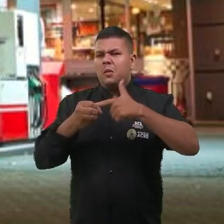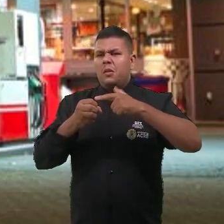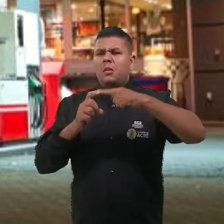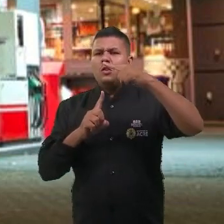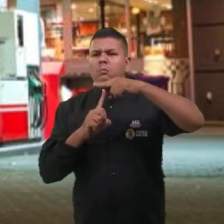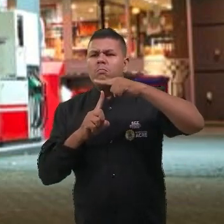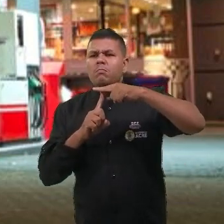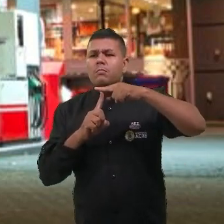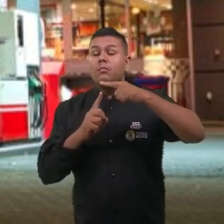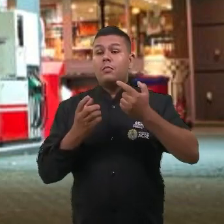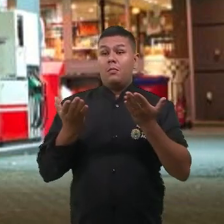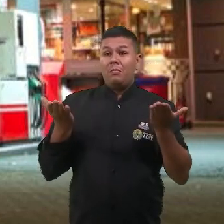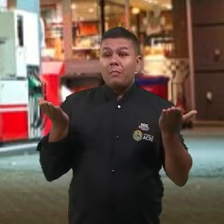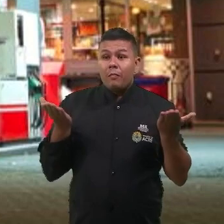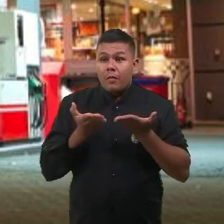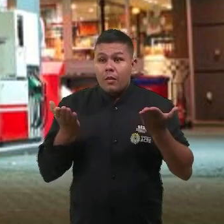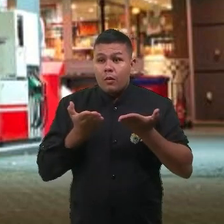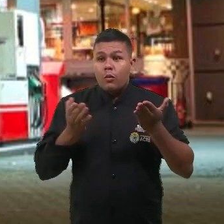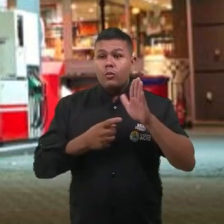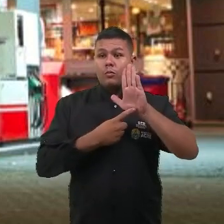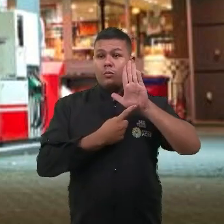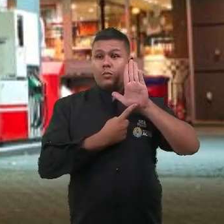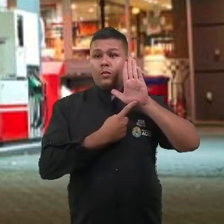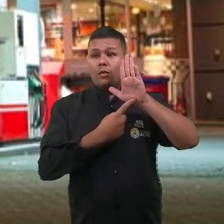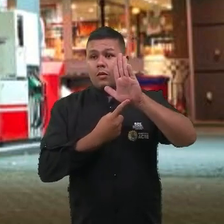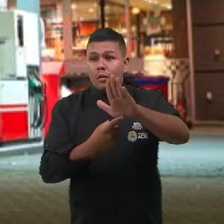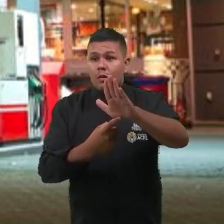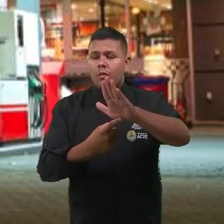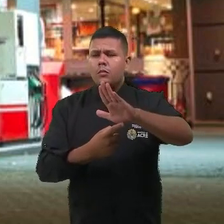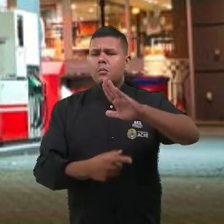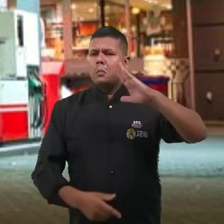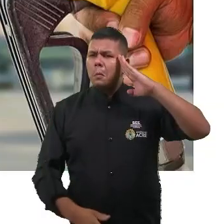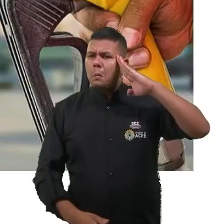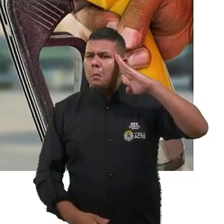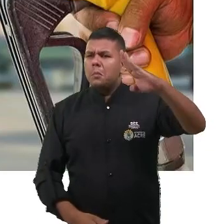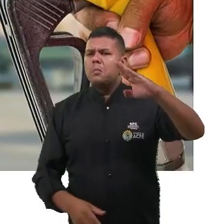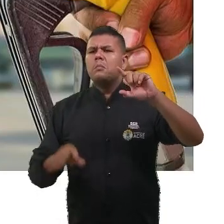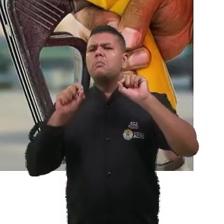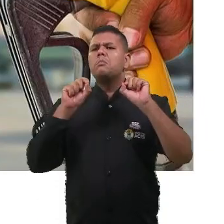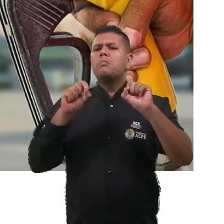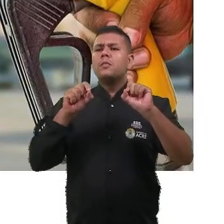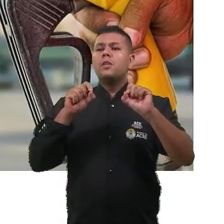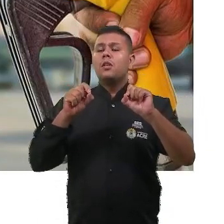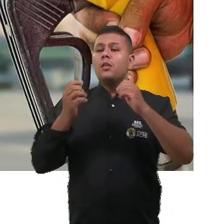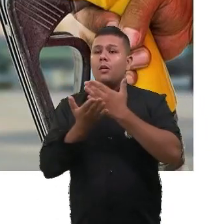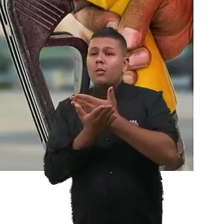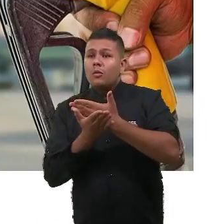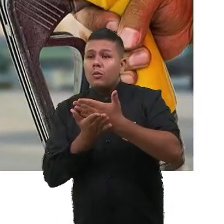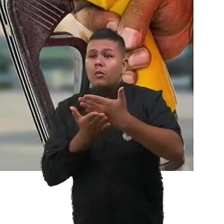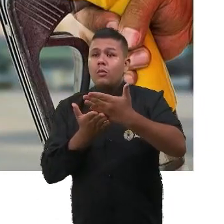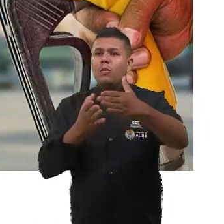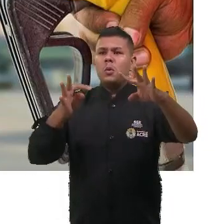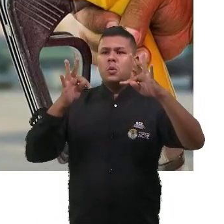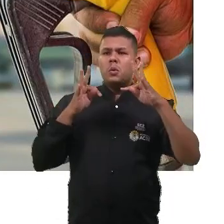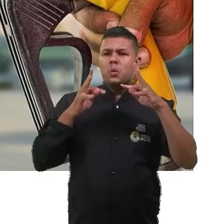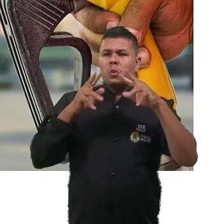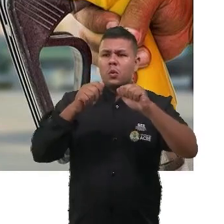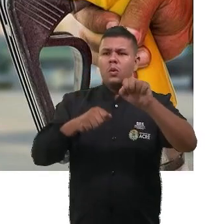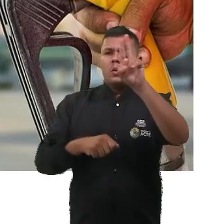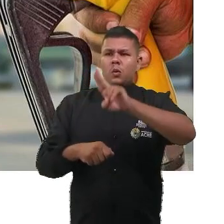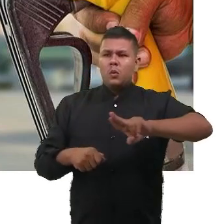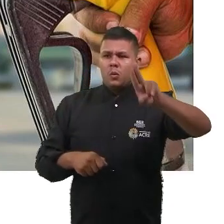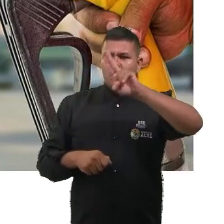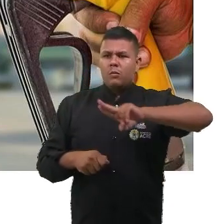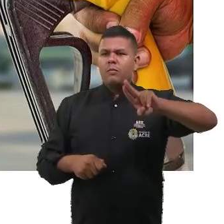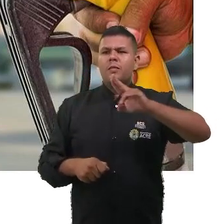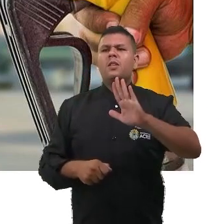combustíveis. E na aula de hoje eu vou te mostrar quais os principais. Então vamos começar com um que todo mundo utiliza, todo